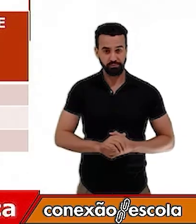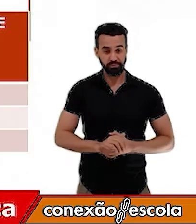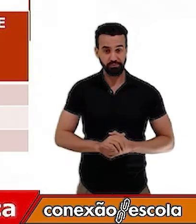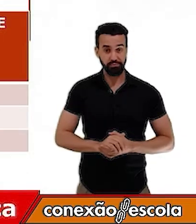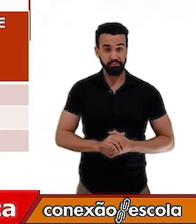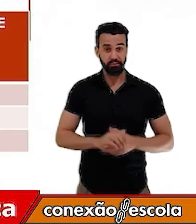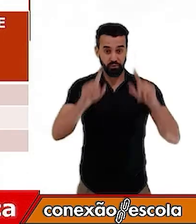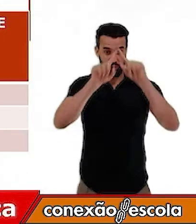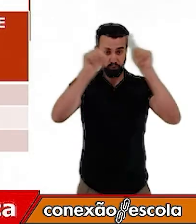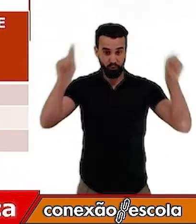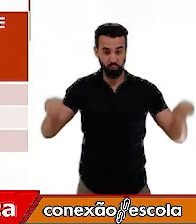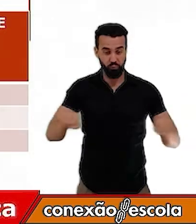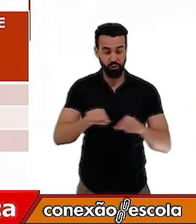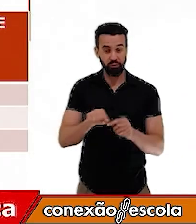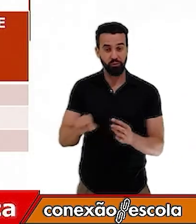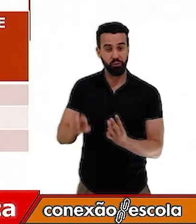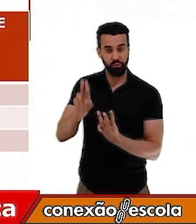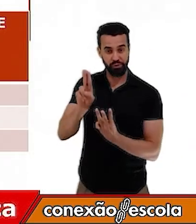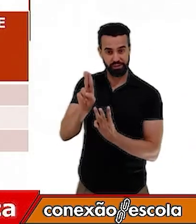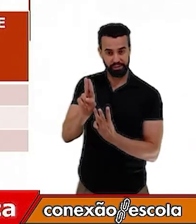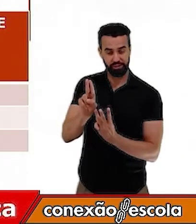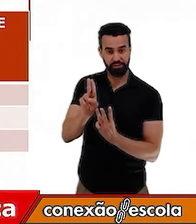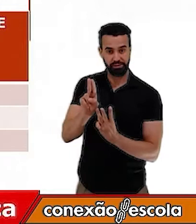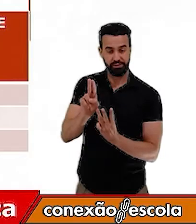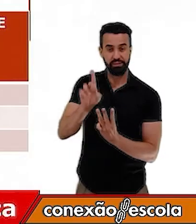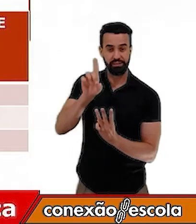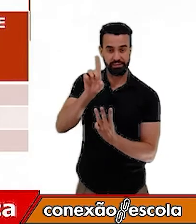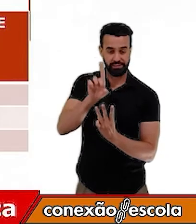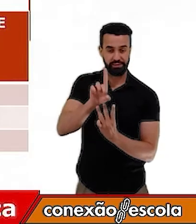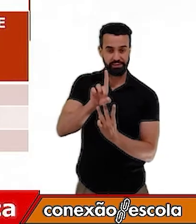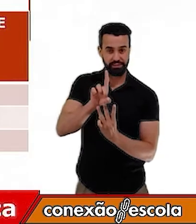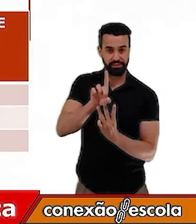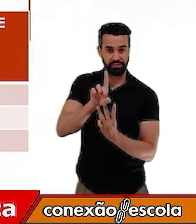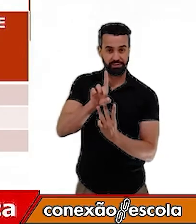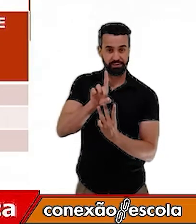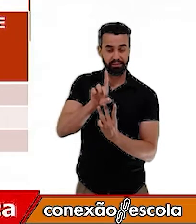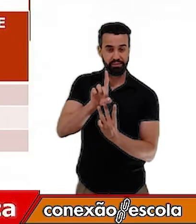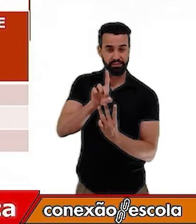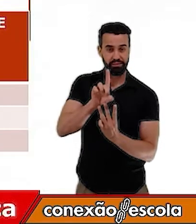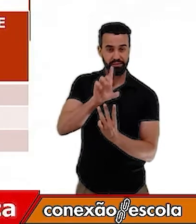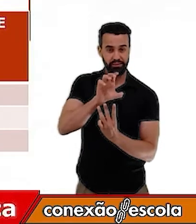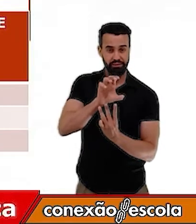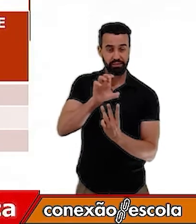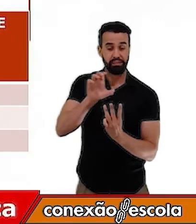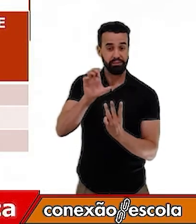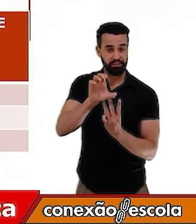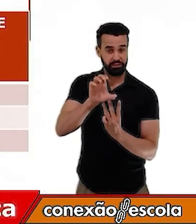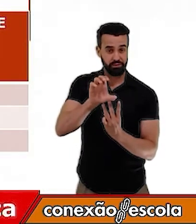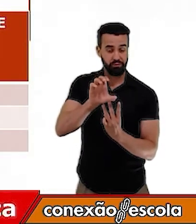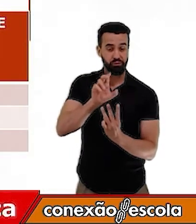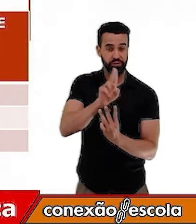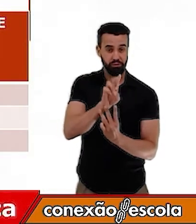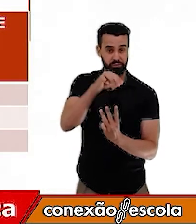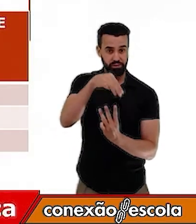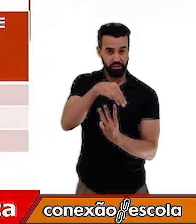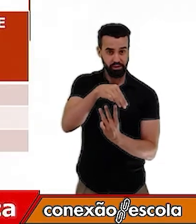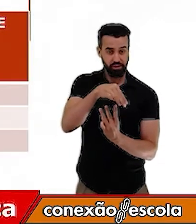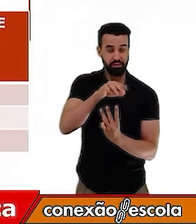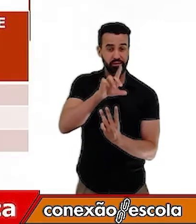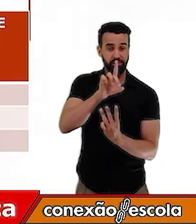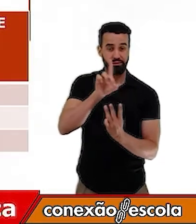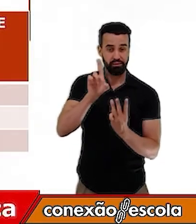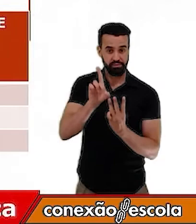Nesse quadro, eu tenho a unidade, a dezena, a centena, a unidade de milhar, a dezena